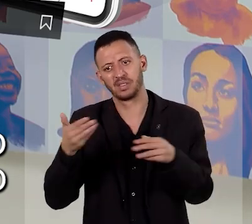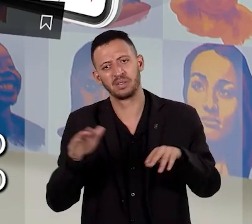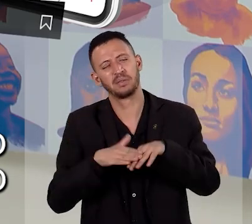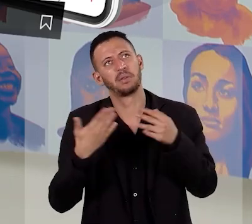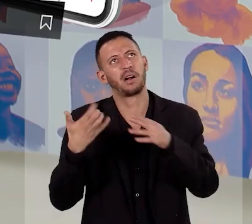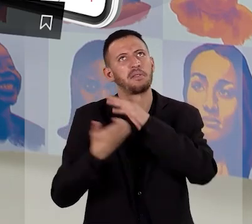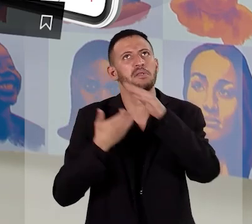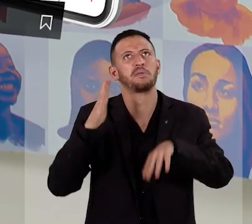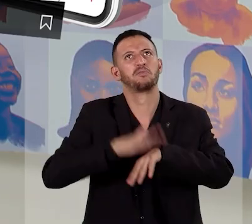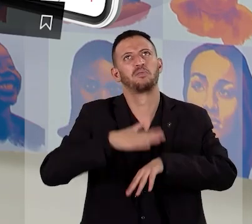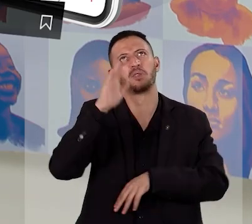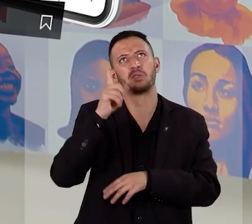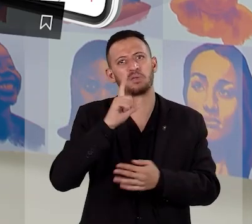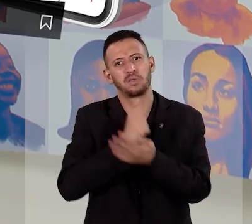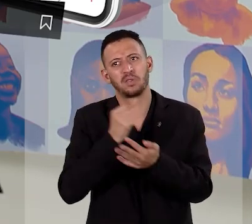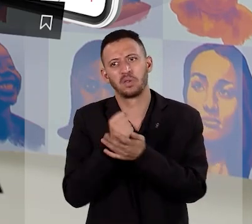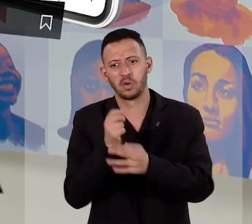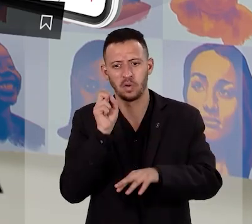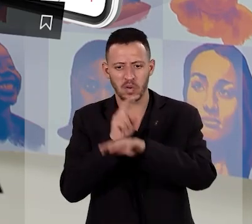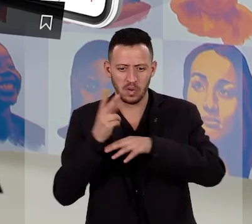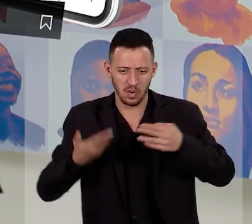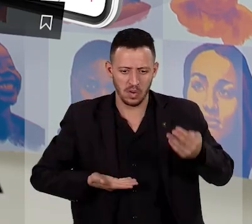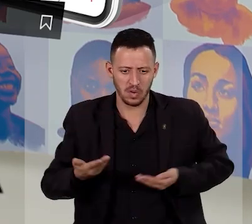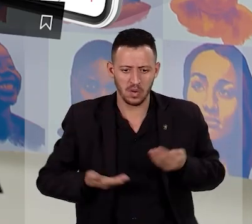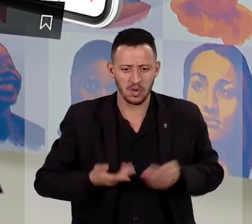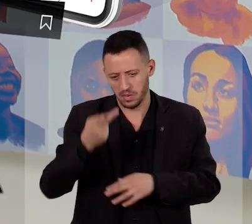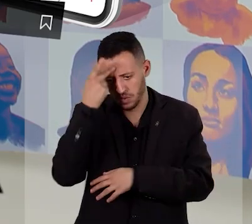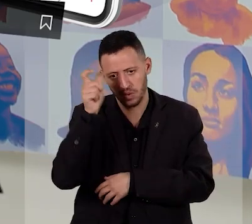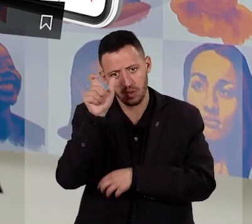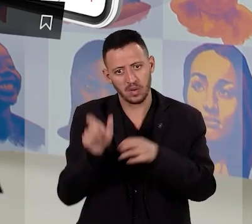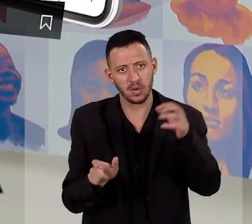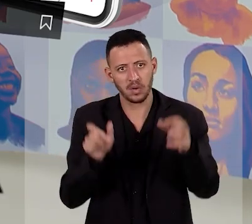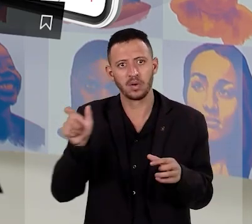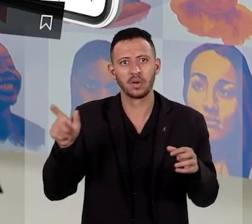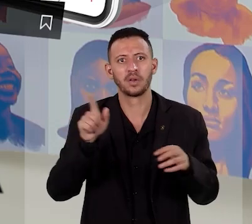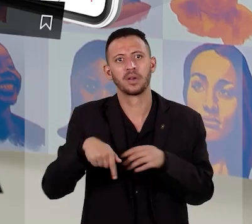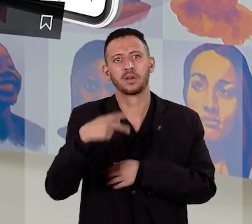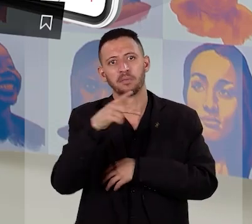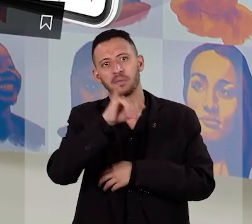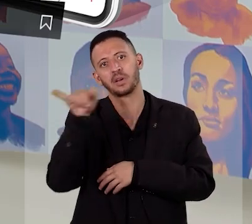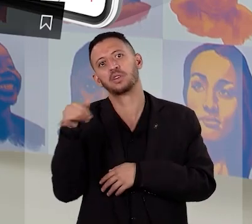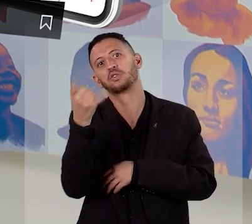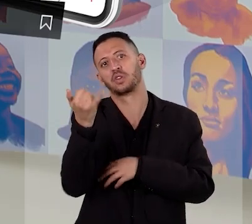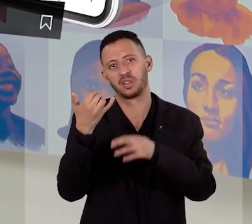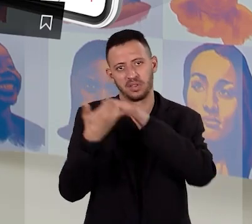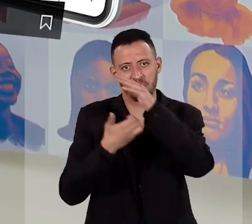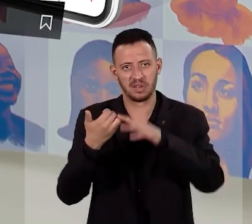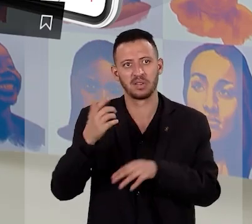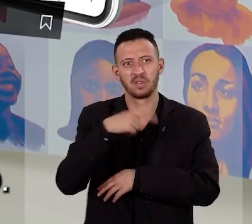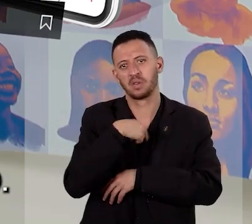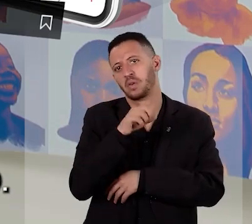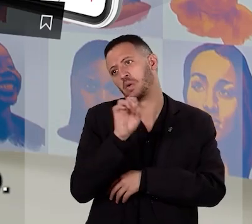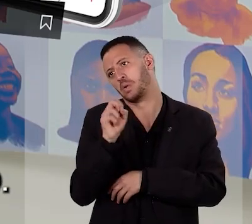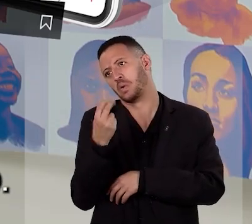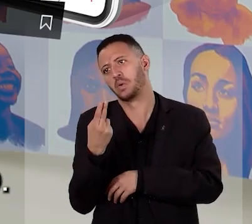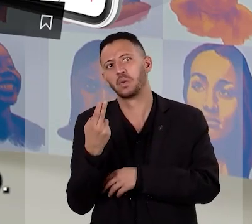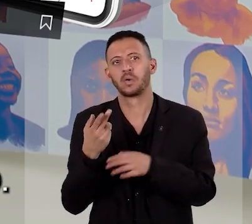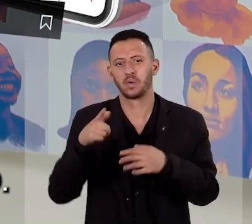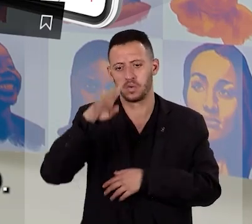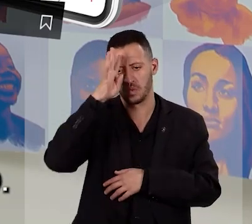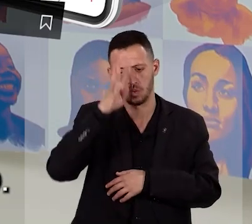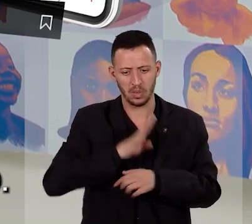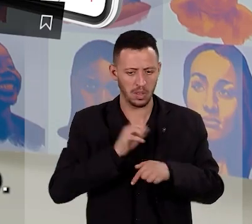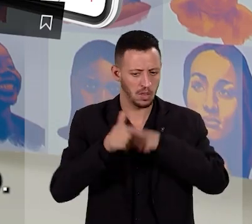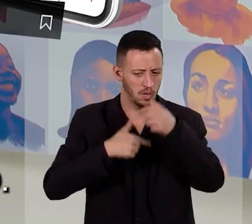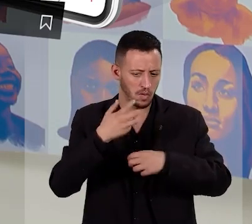do trabalho, quando as empresas passam a contratar empregados com status de pessoa jurídica e de microempreendedor, além de outras formas de